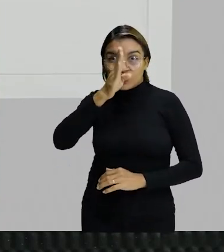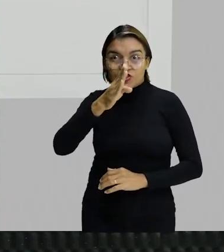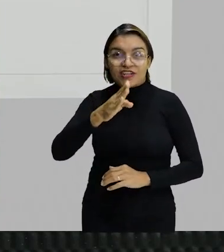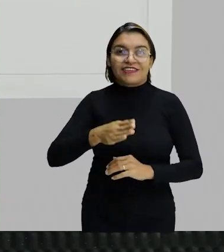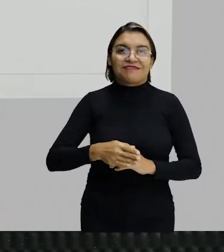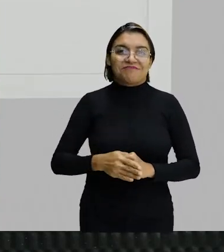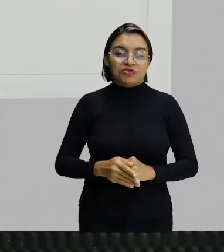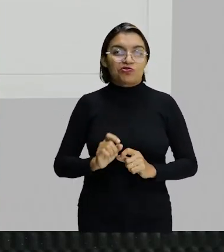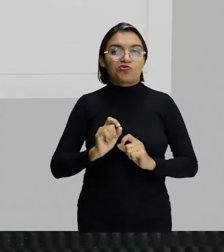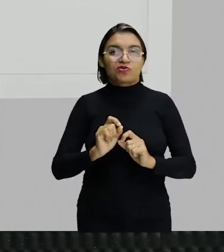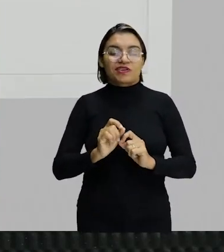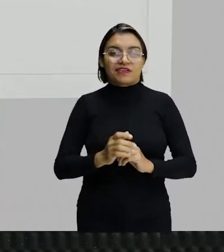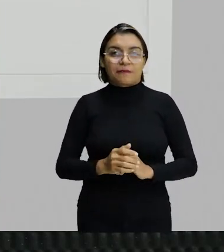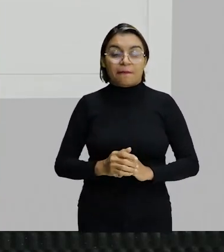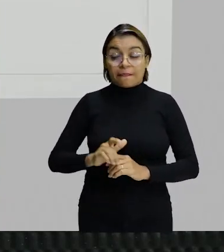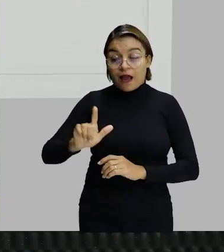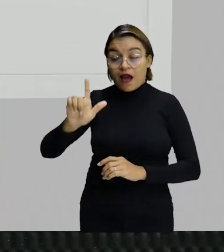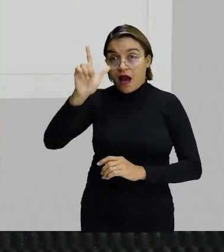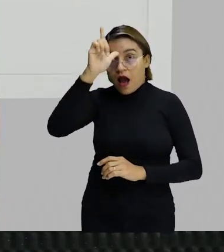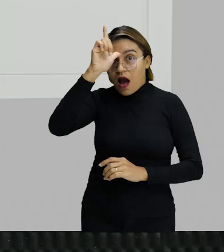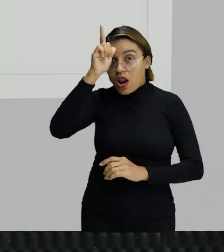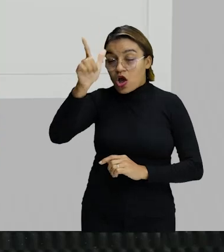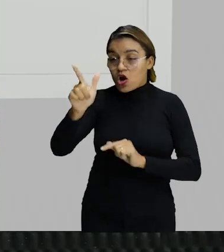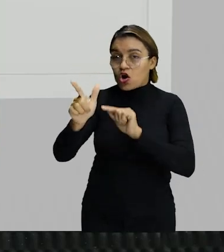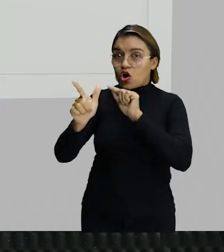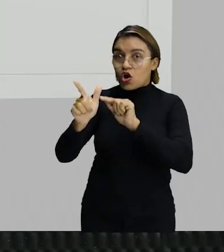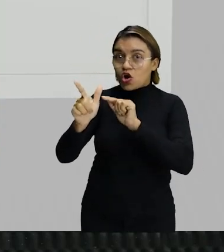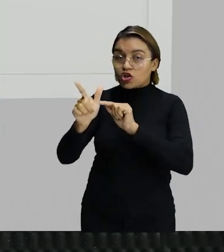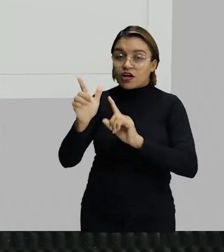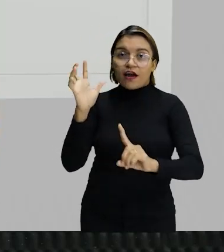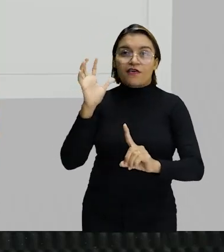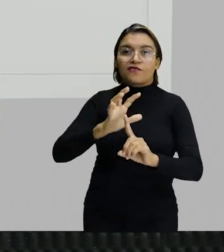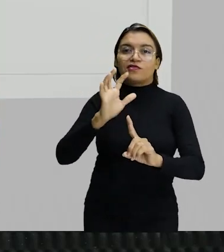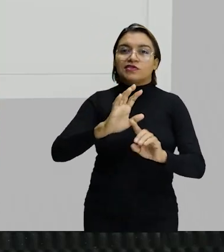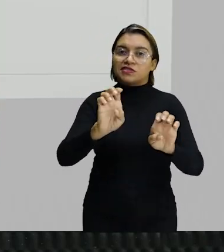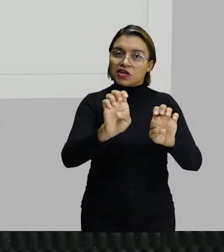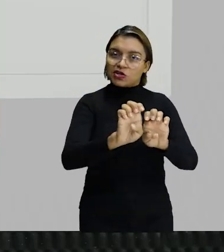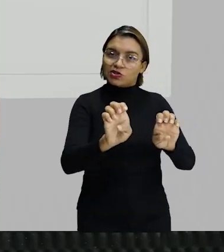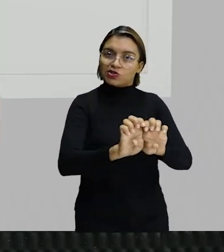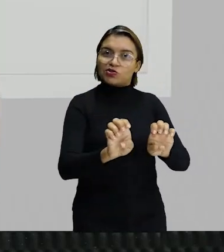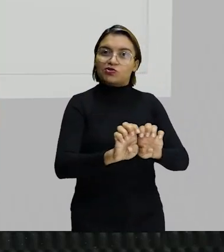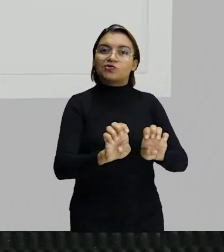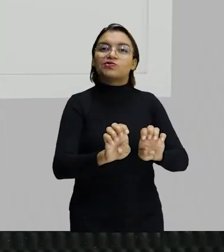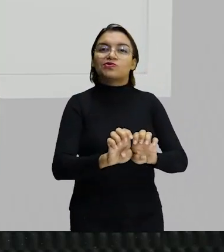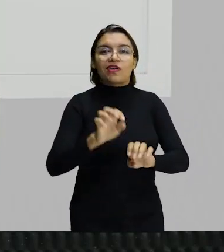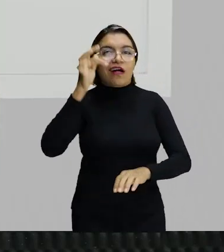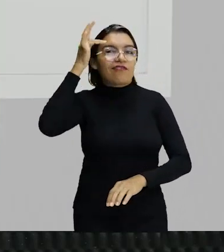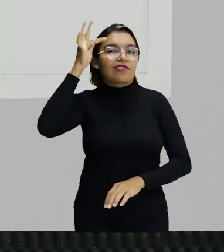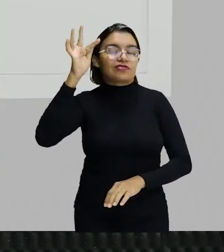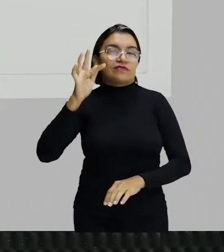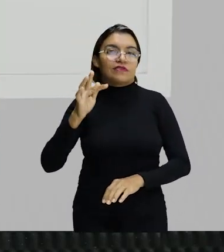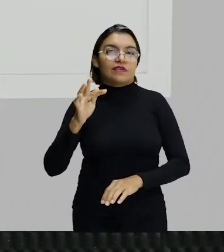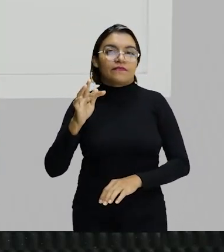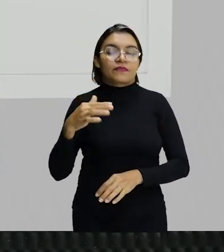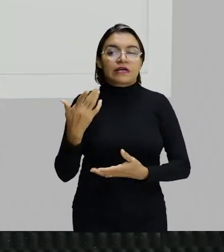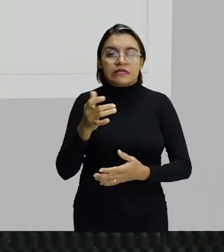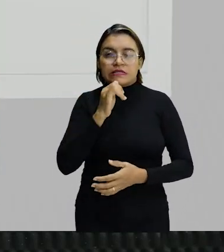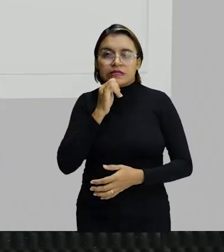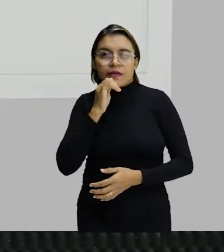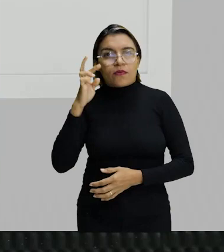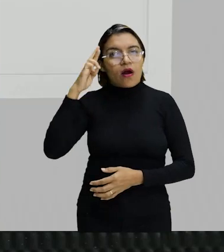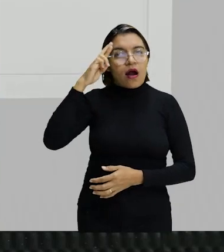diretamente. Diretamente a lógica que lida com essa estrutura. É ela que deflagra as formas de você